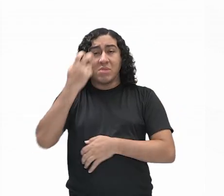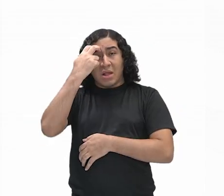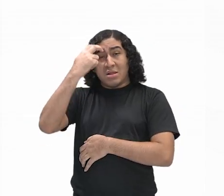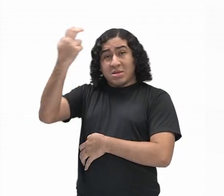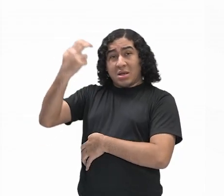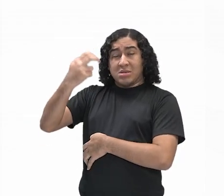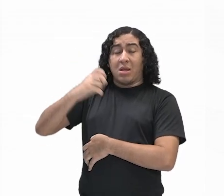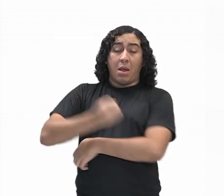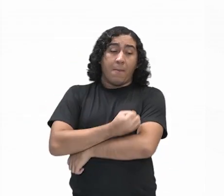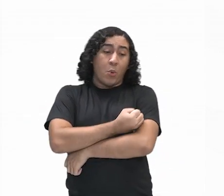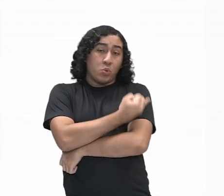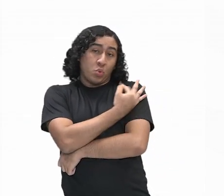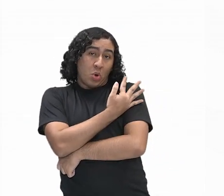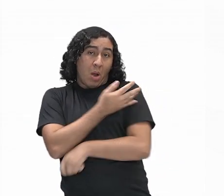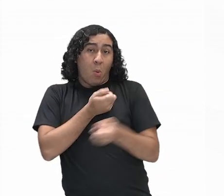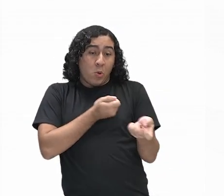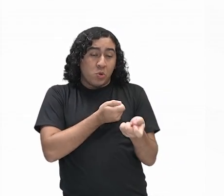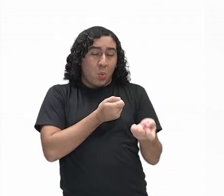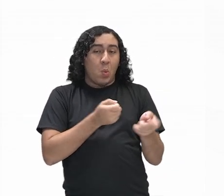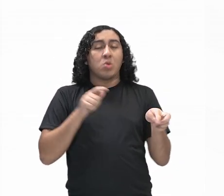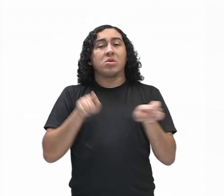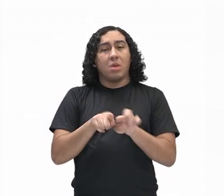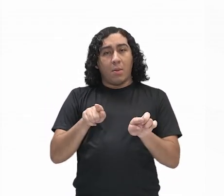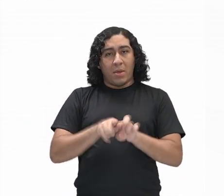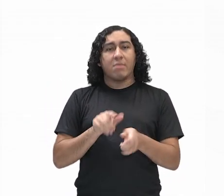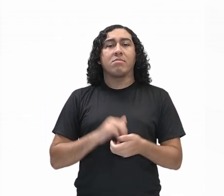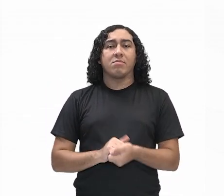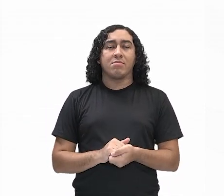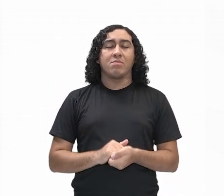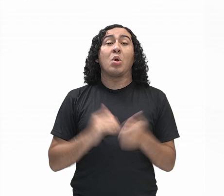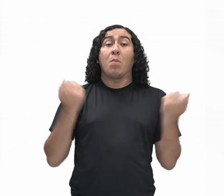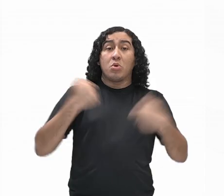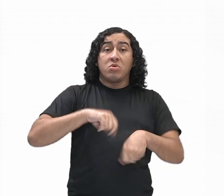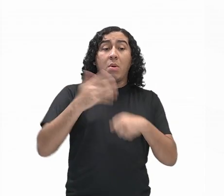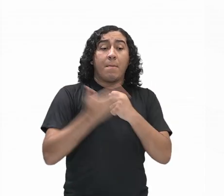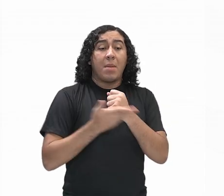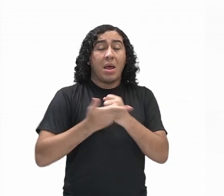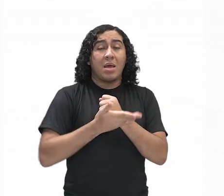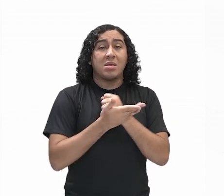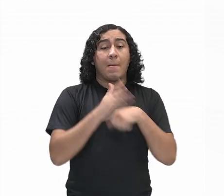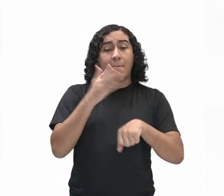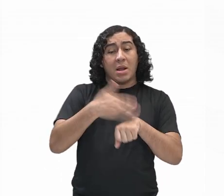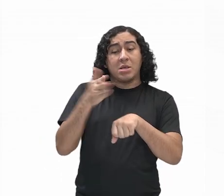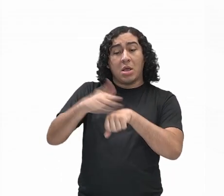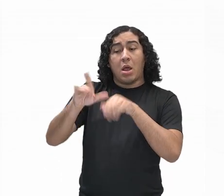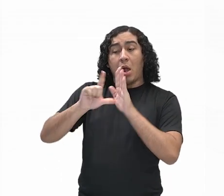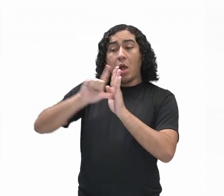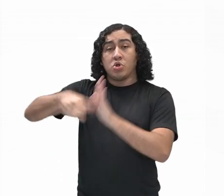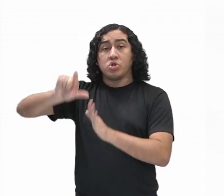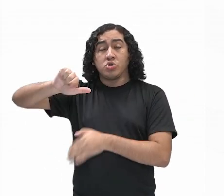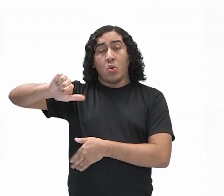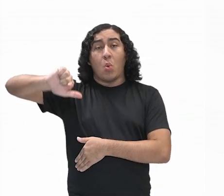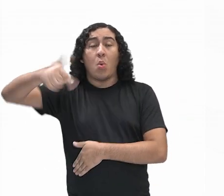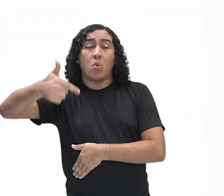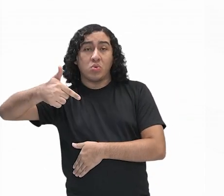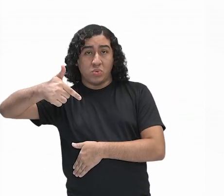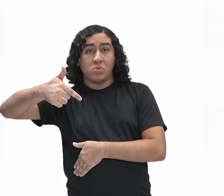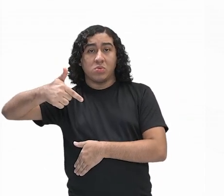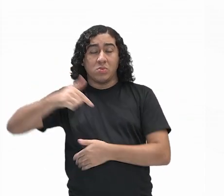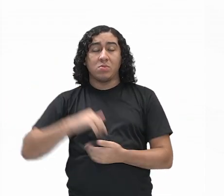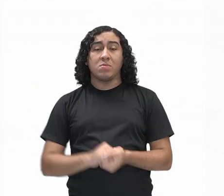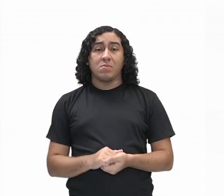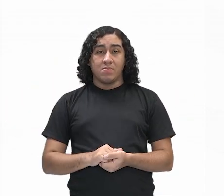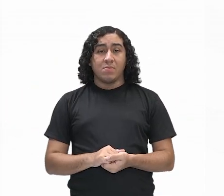parte emocional. Ela serve de base para outras atividades físicas, traz benefícios como coordenação,